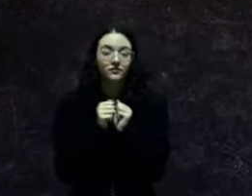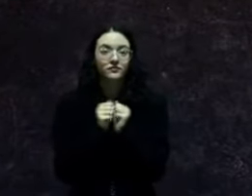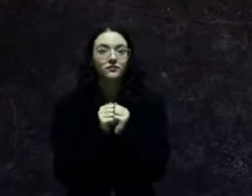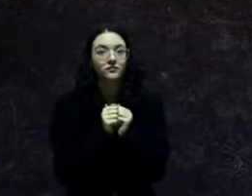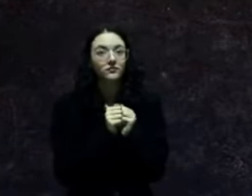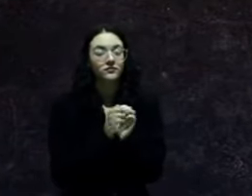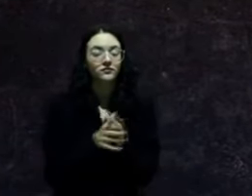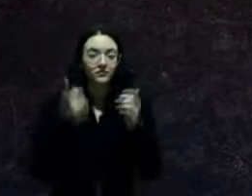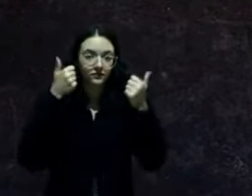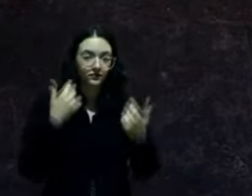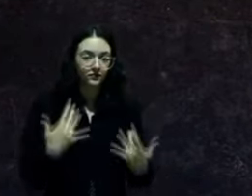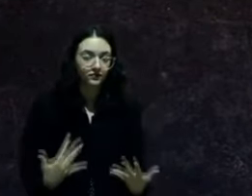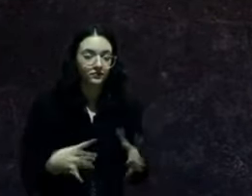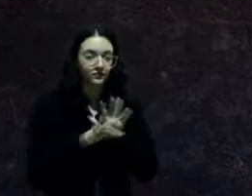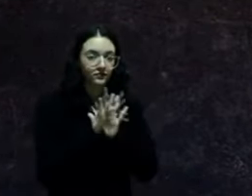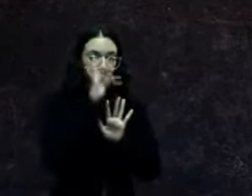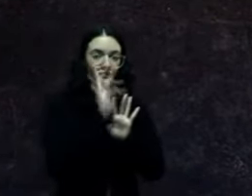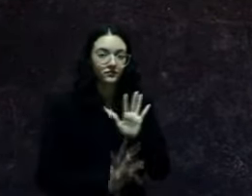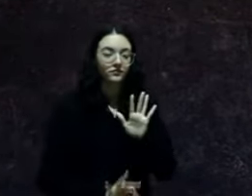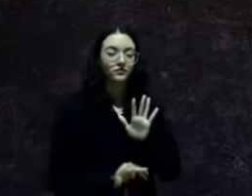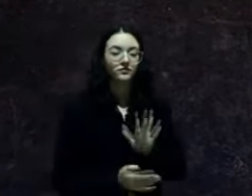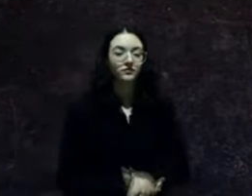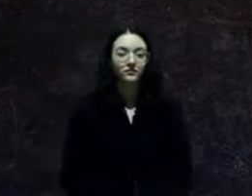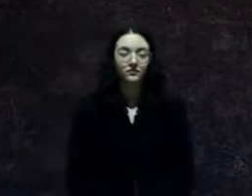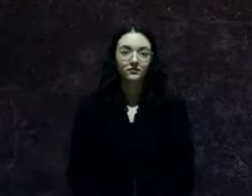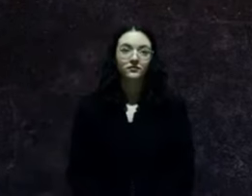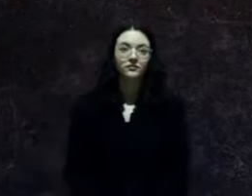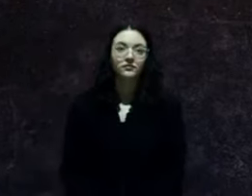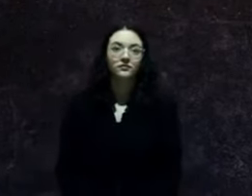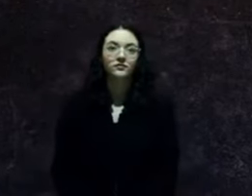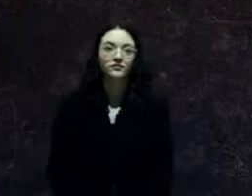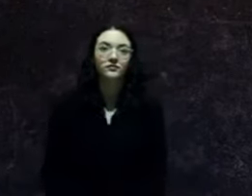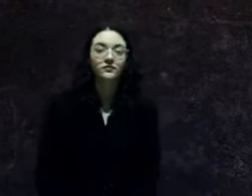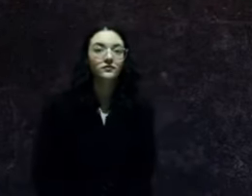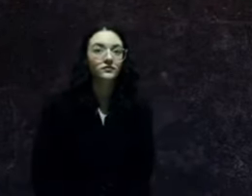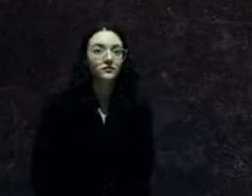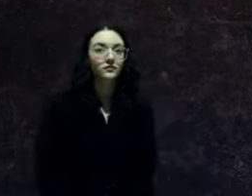Versículo 23, texto conhecido, muito lido por nós.